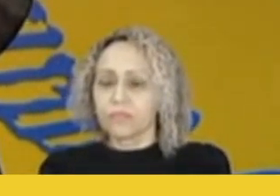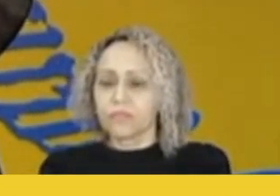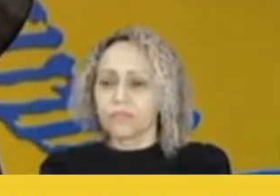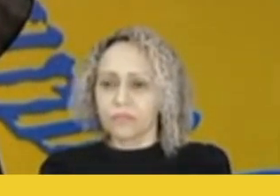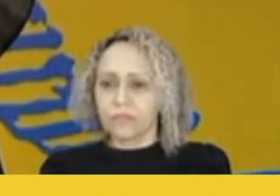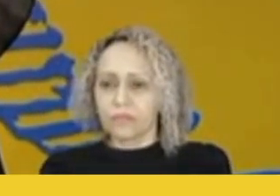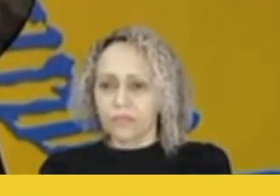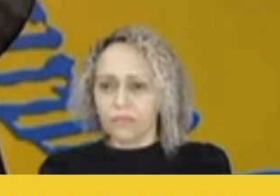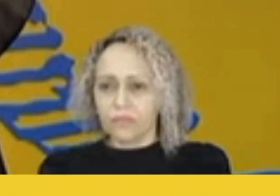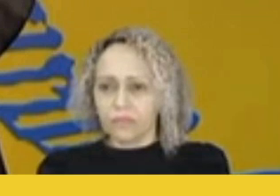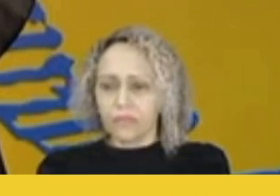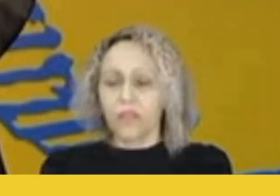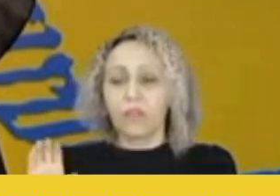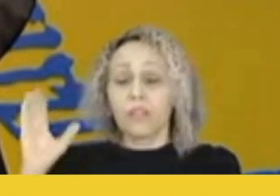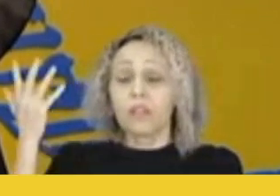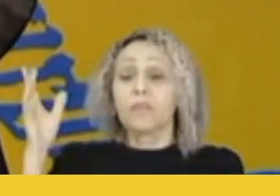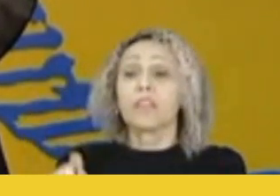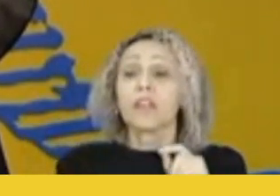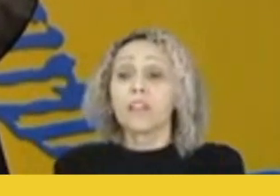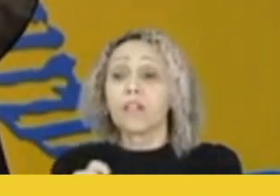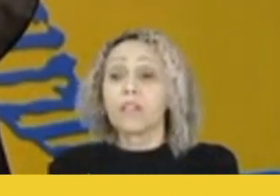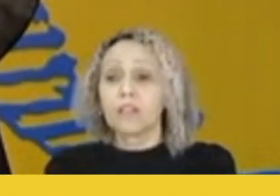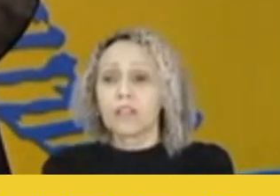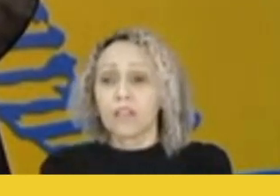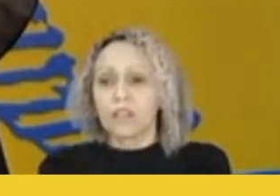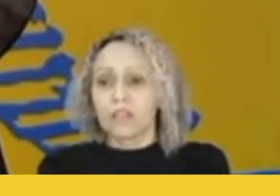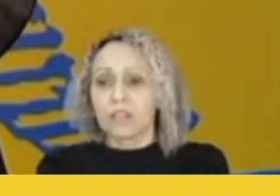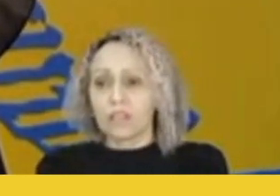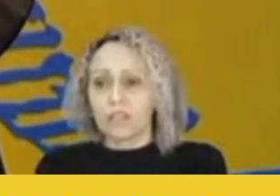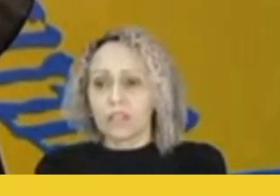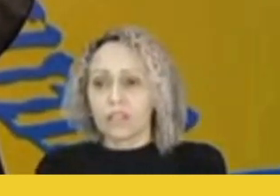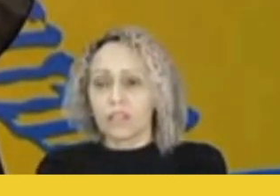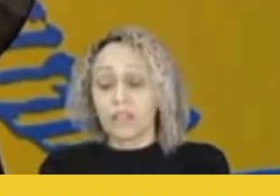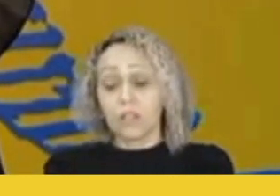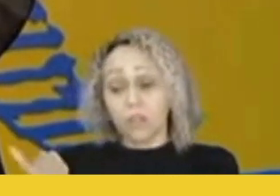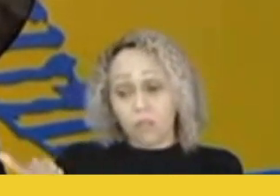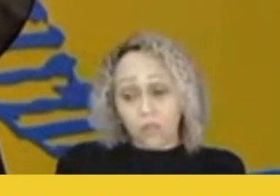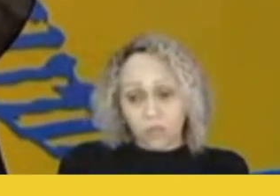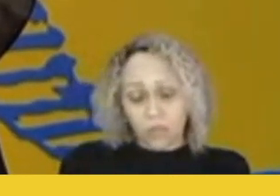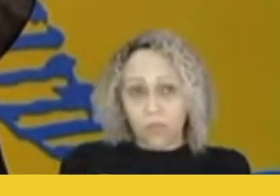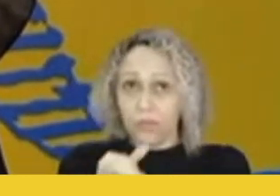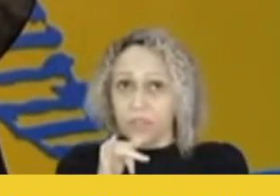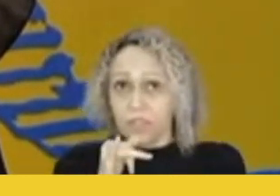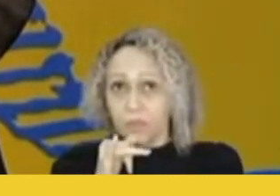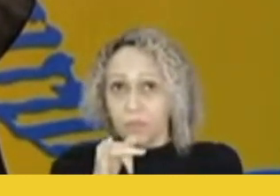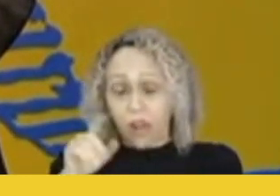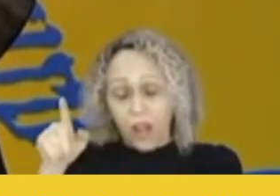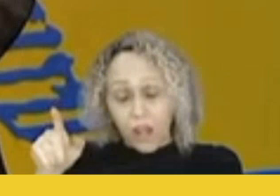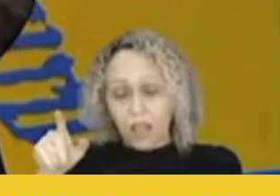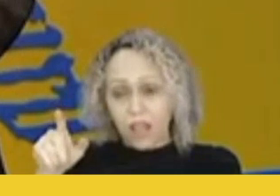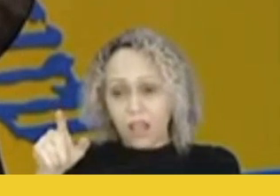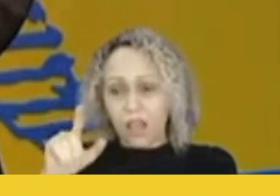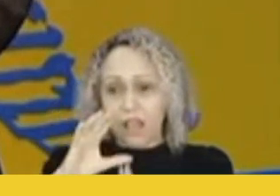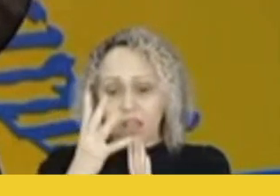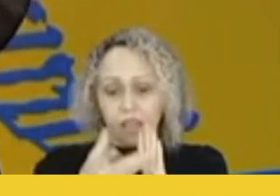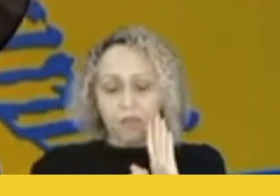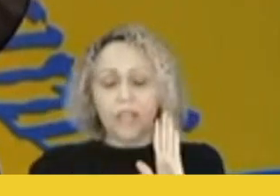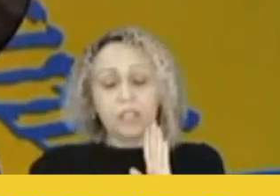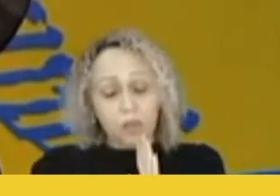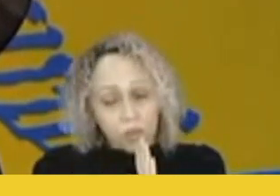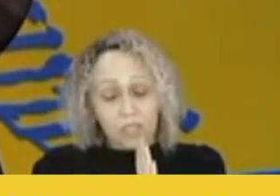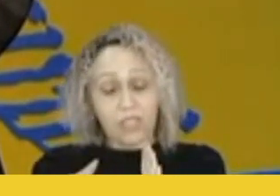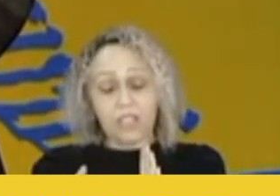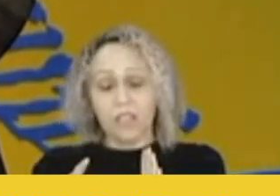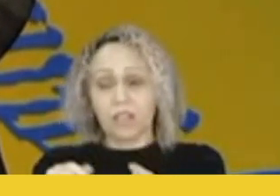para que haja operações, como o ministro Mercadante aludiu, na Amazônia. Essas